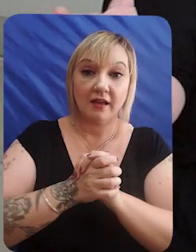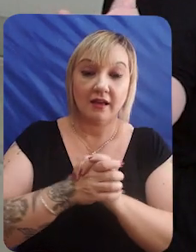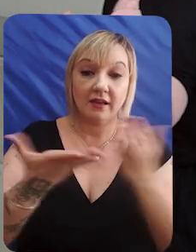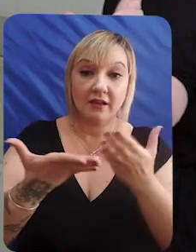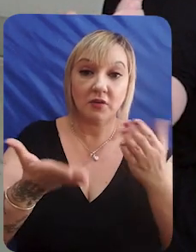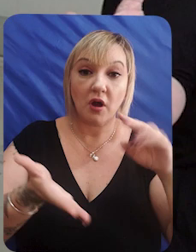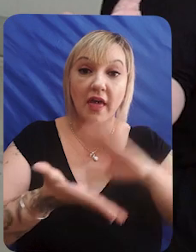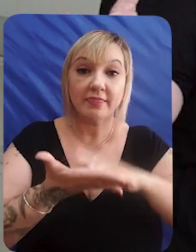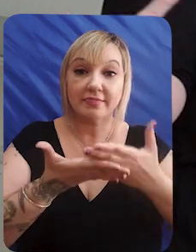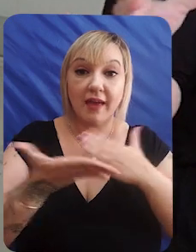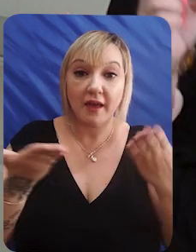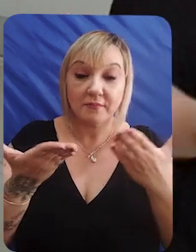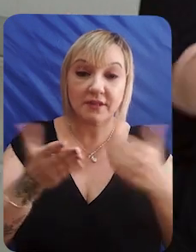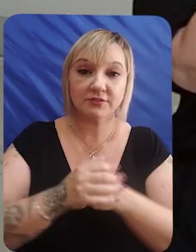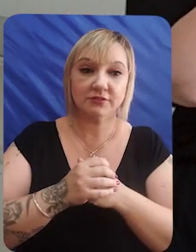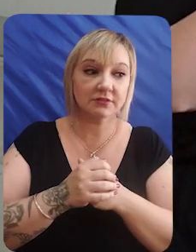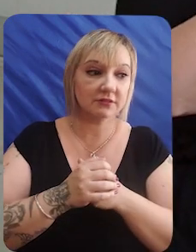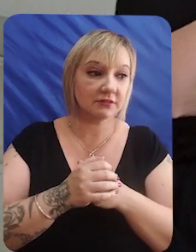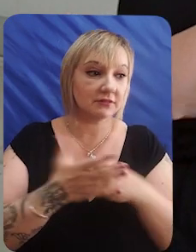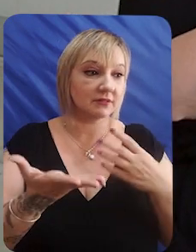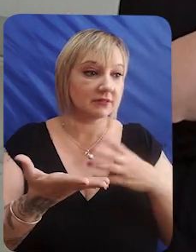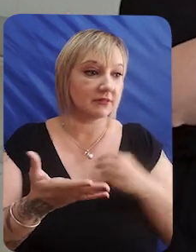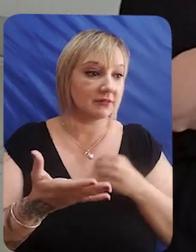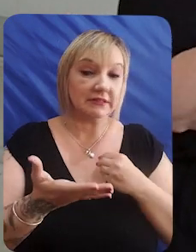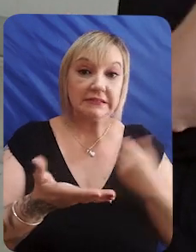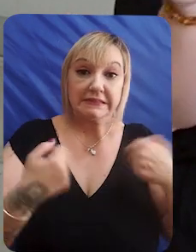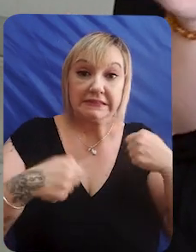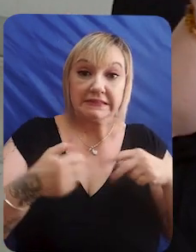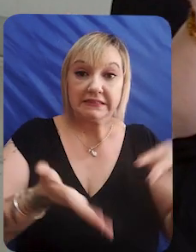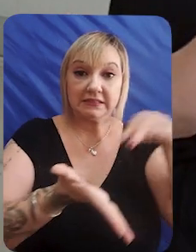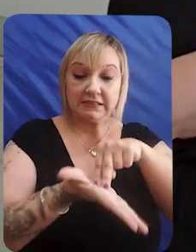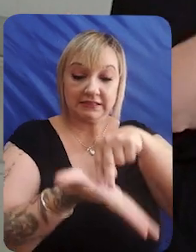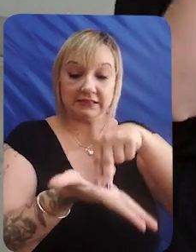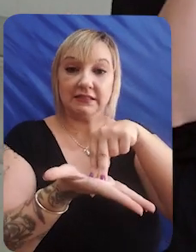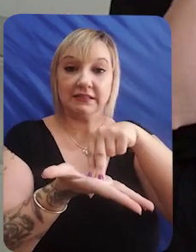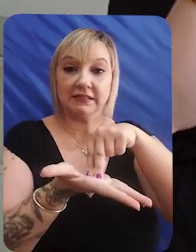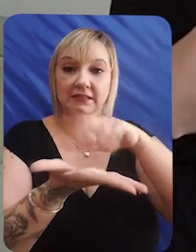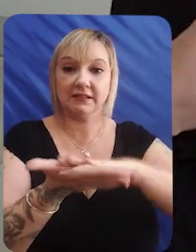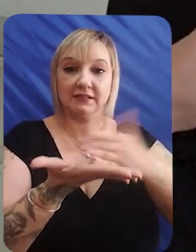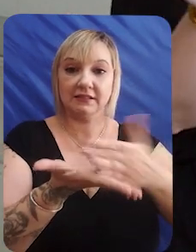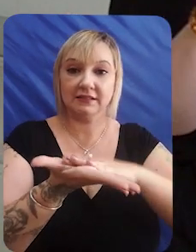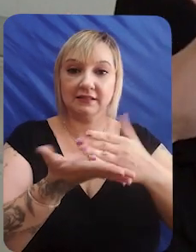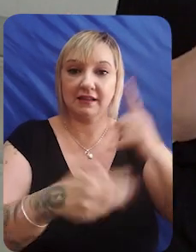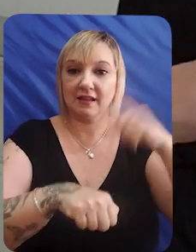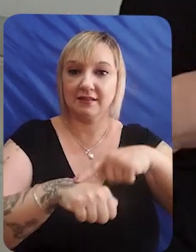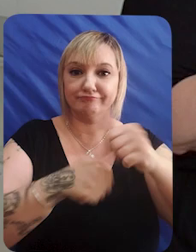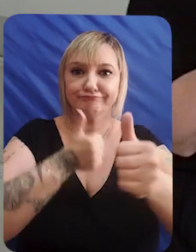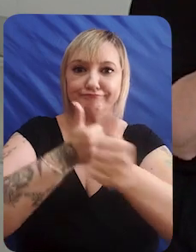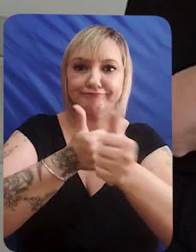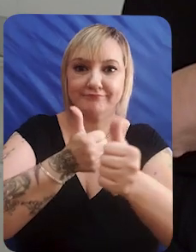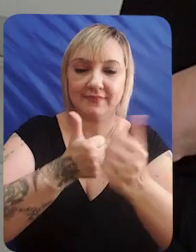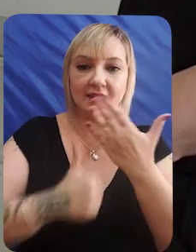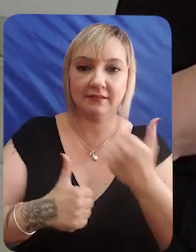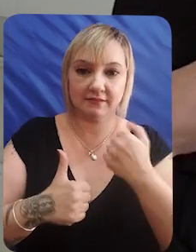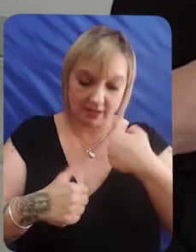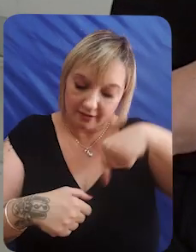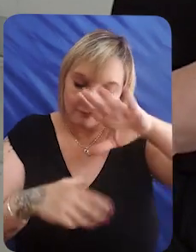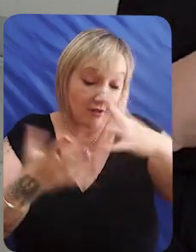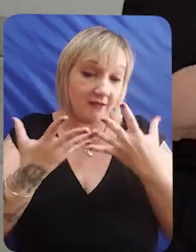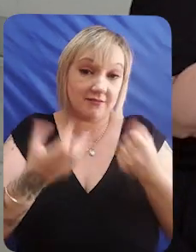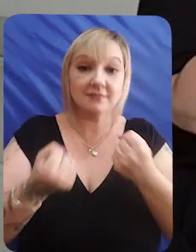para o intérprete. E bota a Karina lá, porque eu aceito fazer, né, de cima da hora. Lógico. E